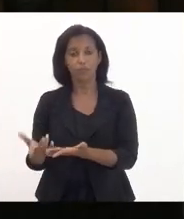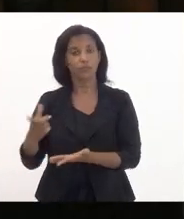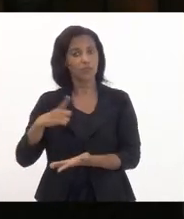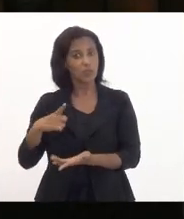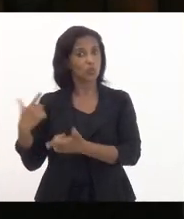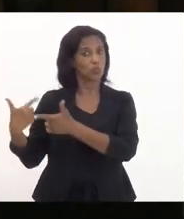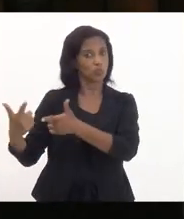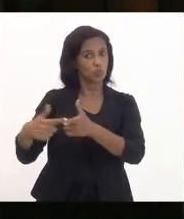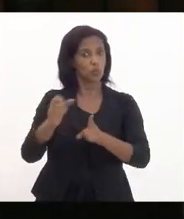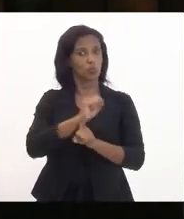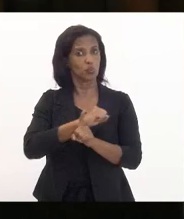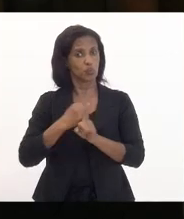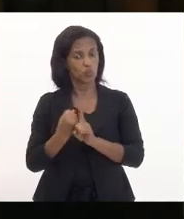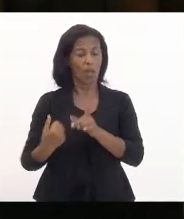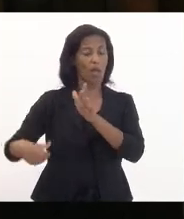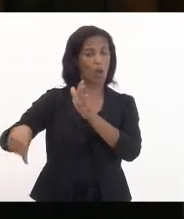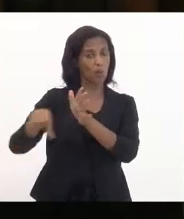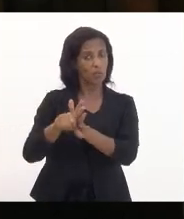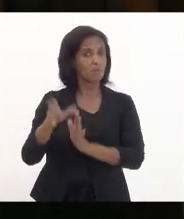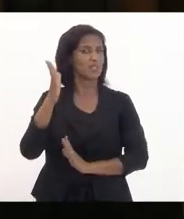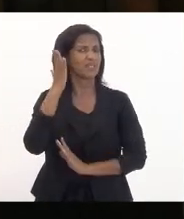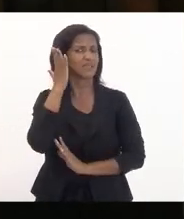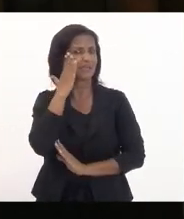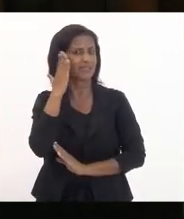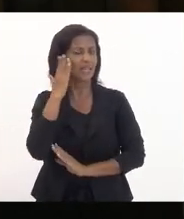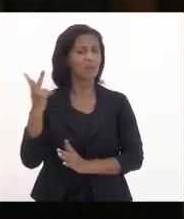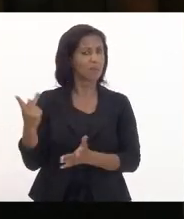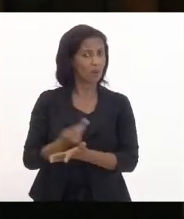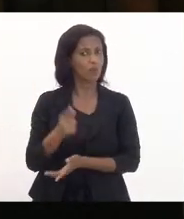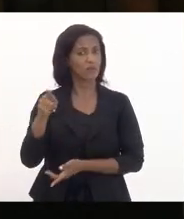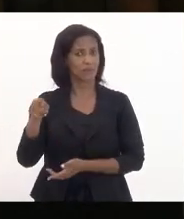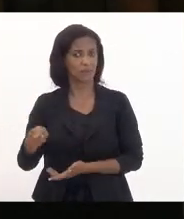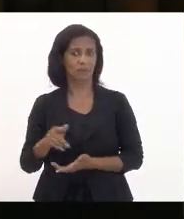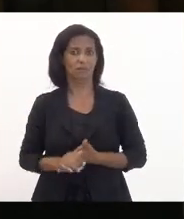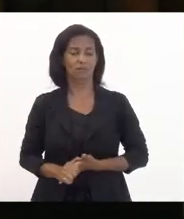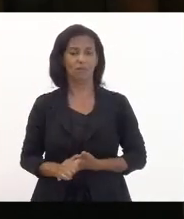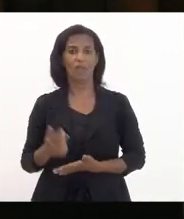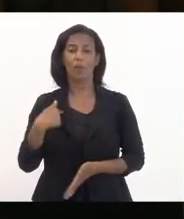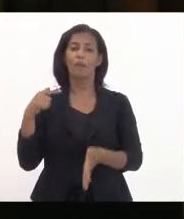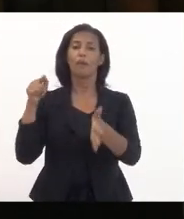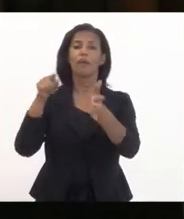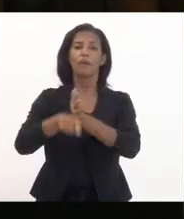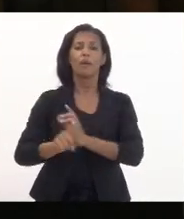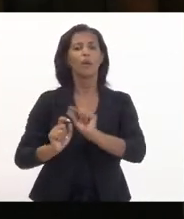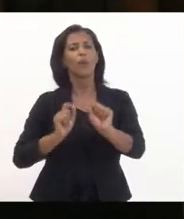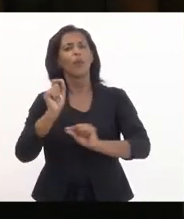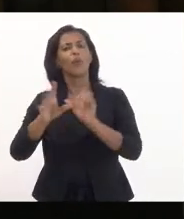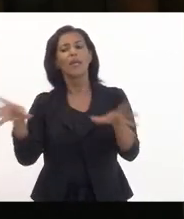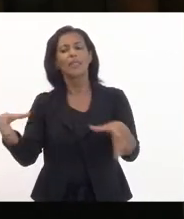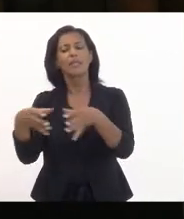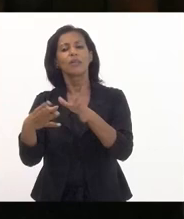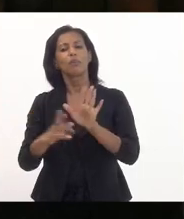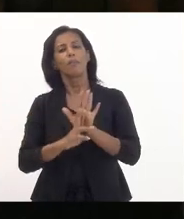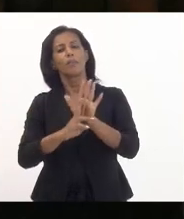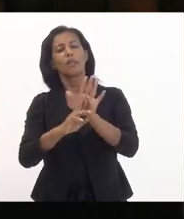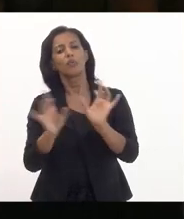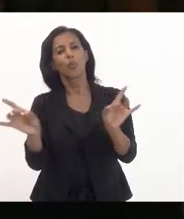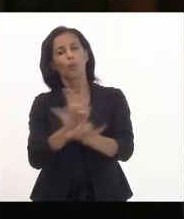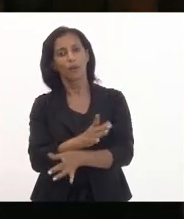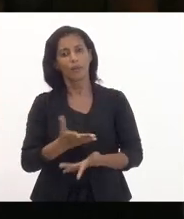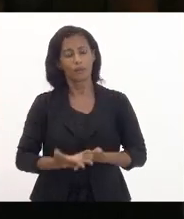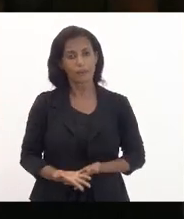dicotomias sociais, à criminalidade. A gente sabe o que acontece ali. Agora, a minha pergunta, o que essa turma apresenta de